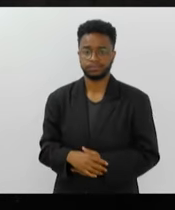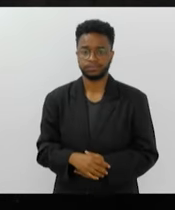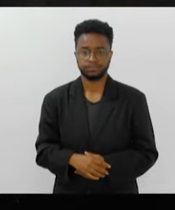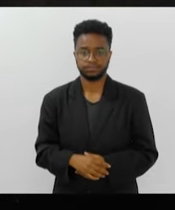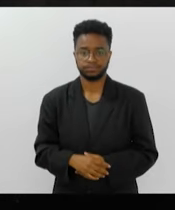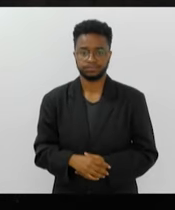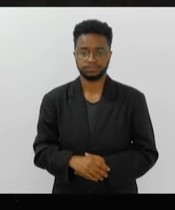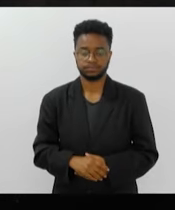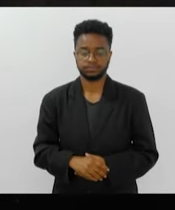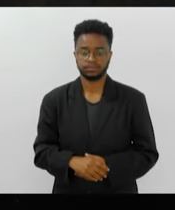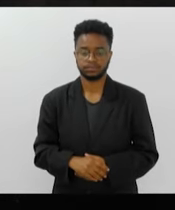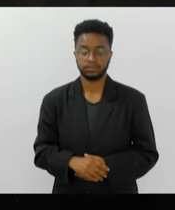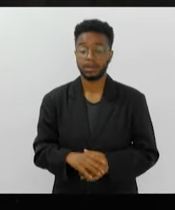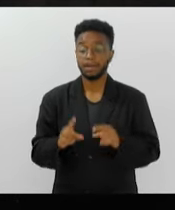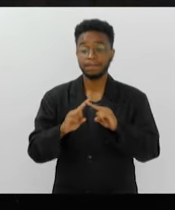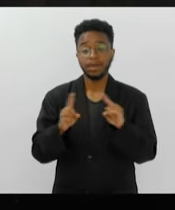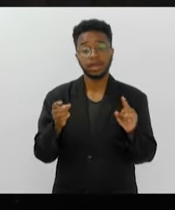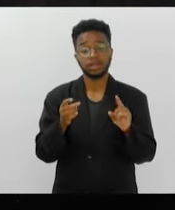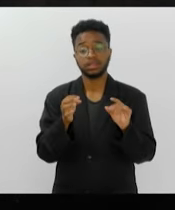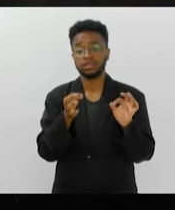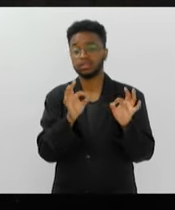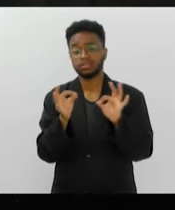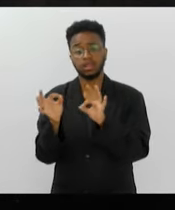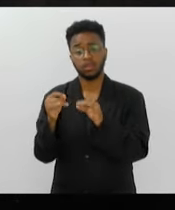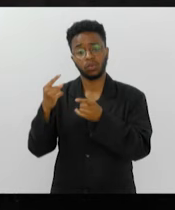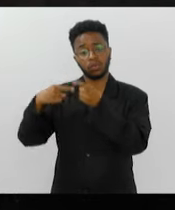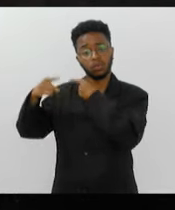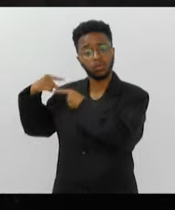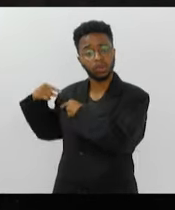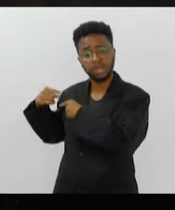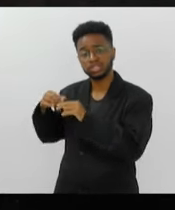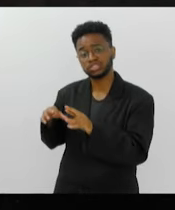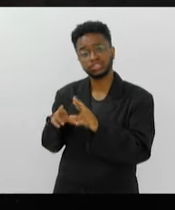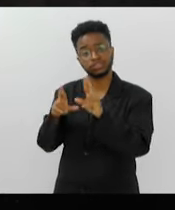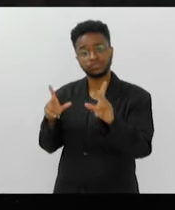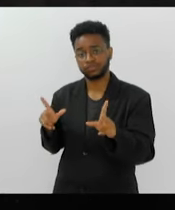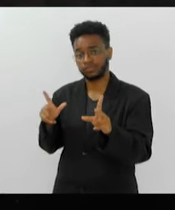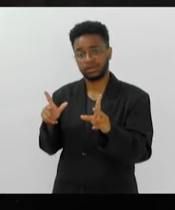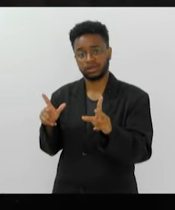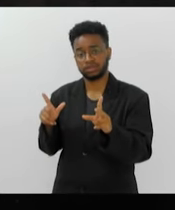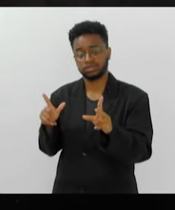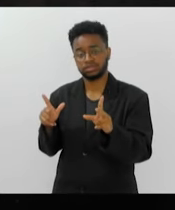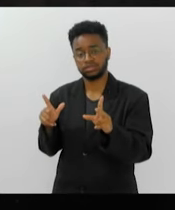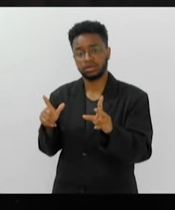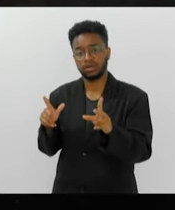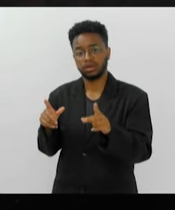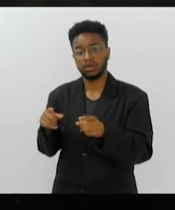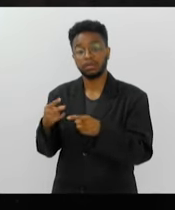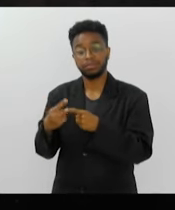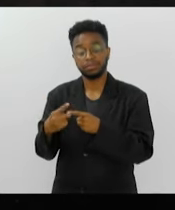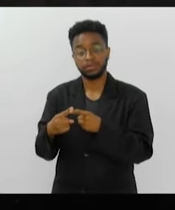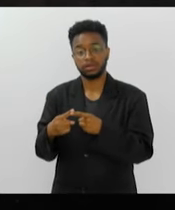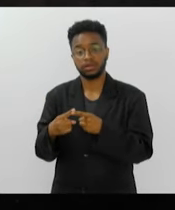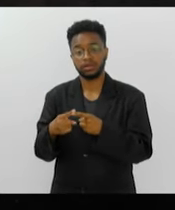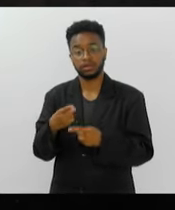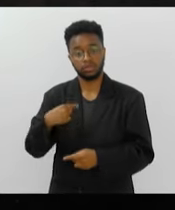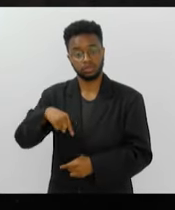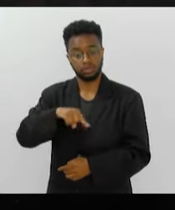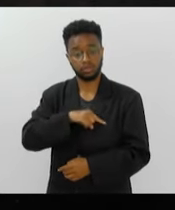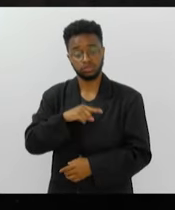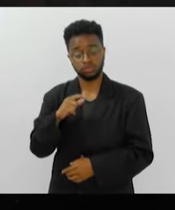ancestralidade nenhuma da ancestralidade nossa vai ser diferente de nós term de nós sermos